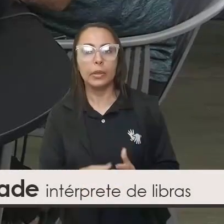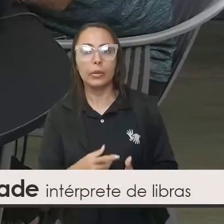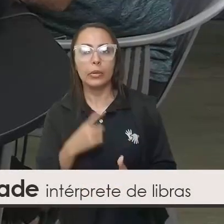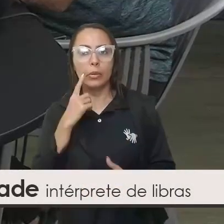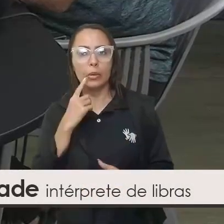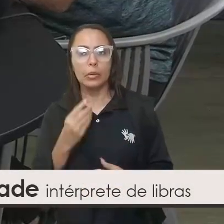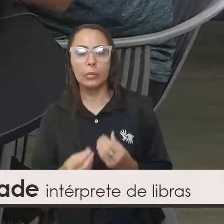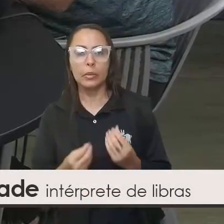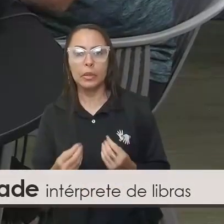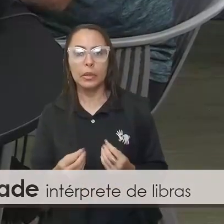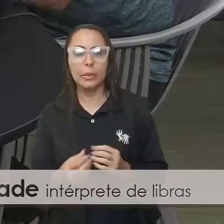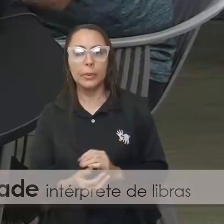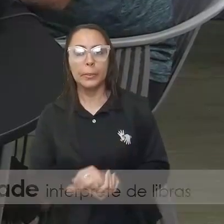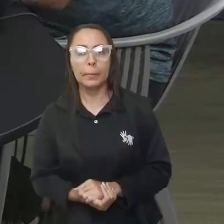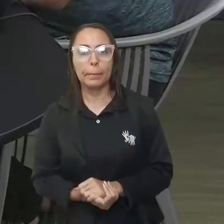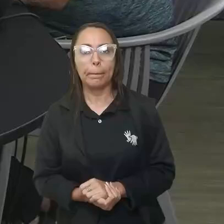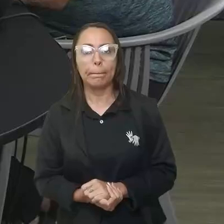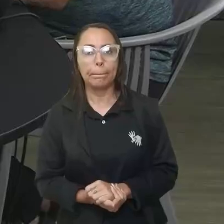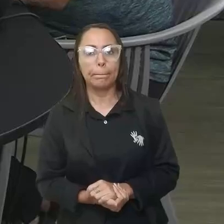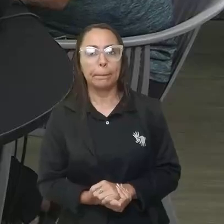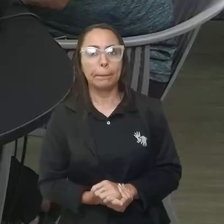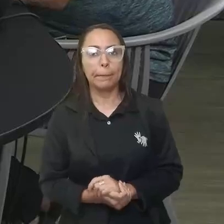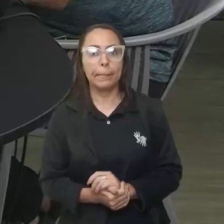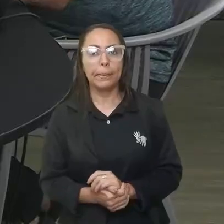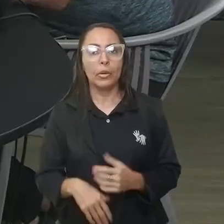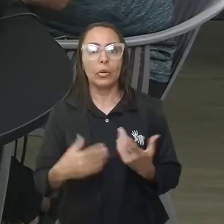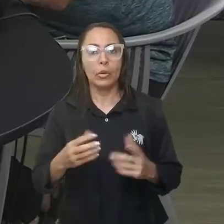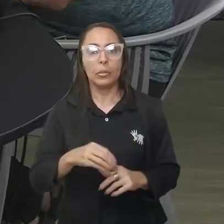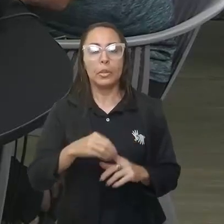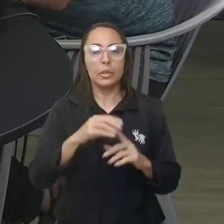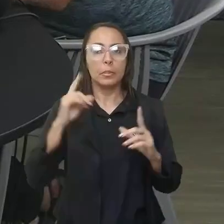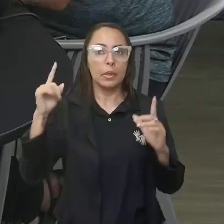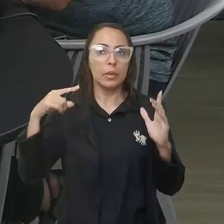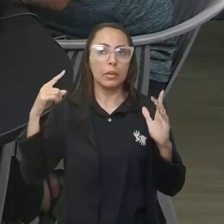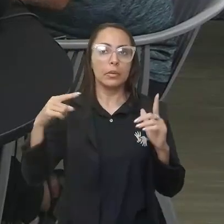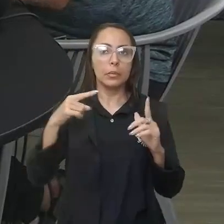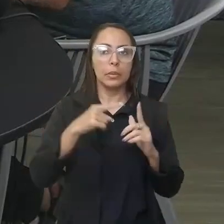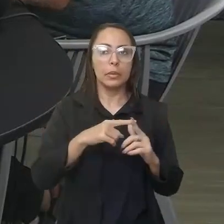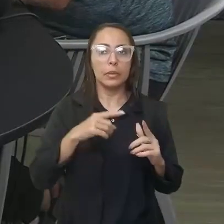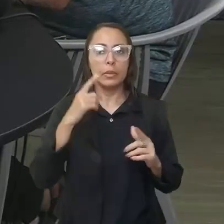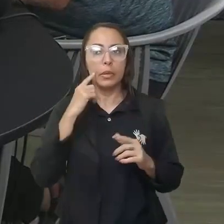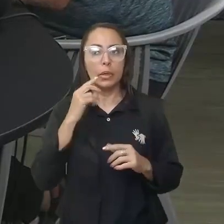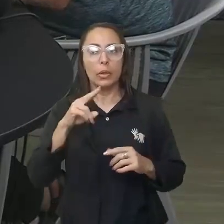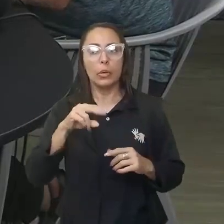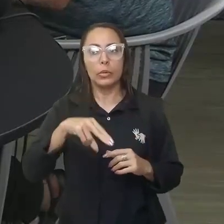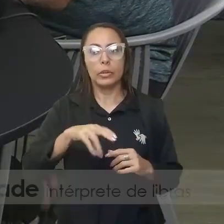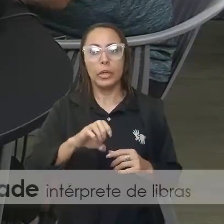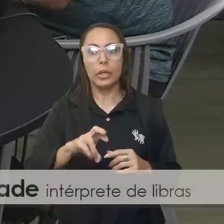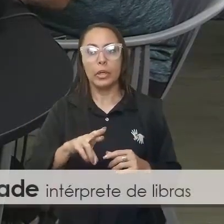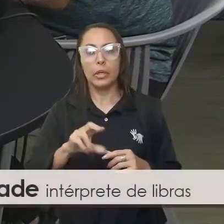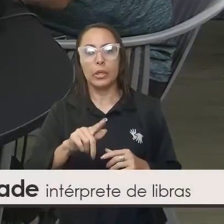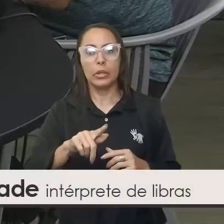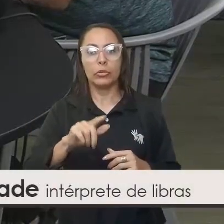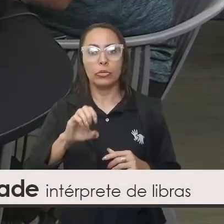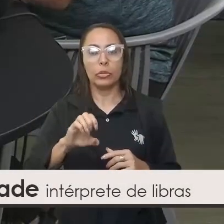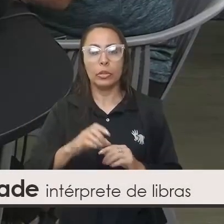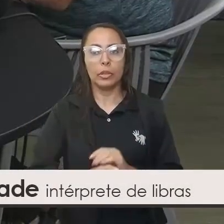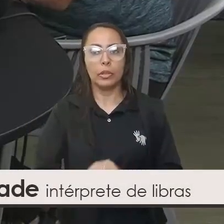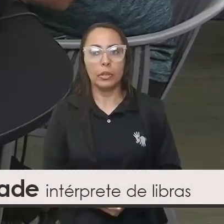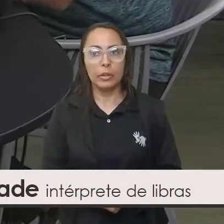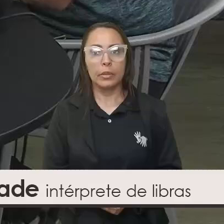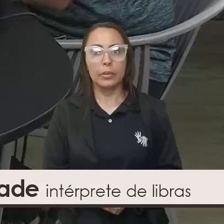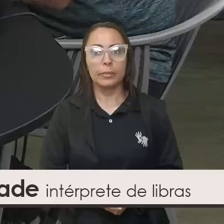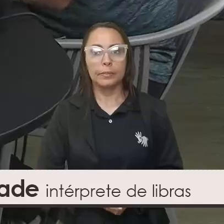pergunta para você, viu? Quais são os principais objetivos e missões da UNERJ e como vocês medem o sucesso dessas iniciativas?